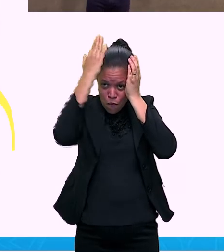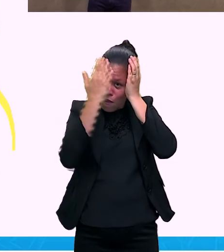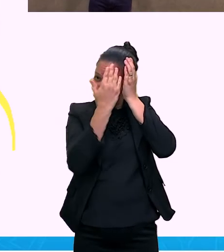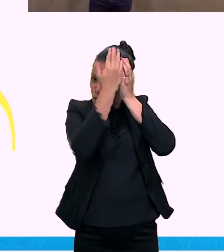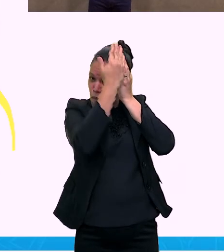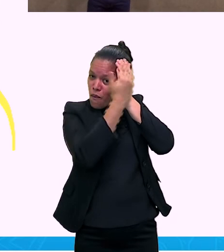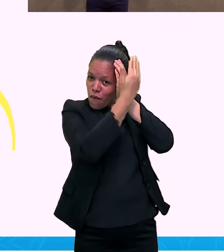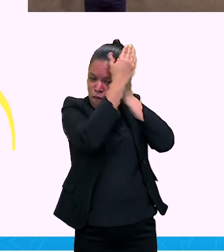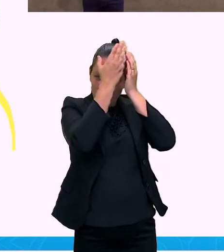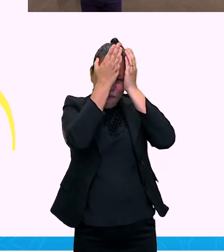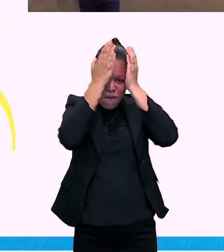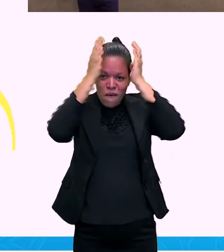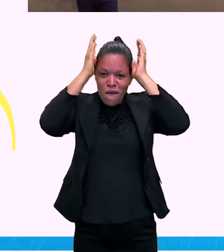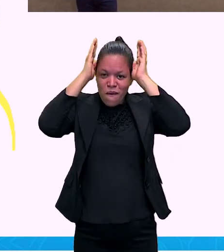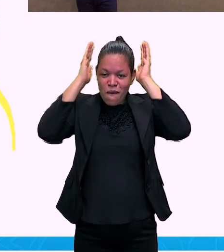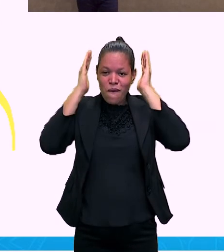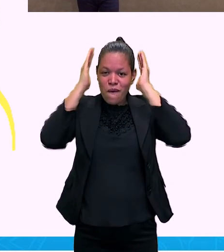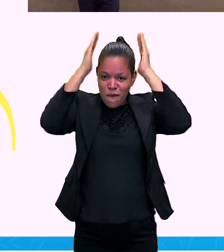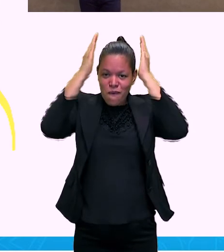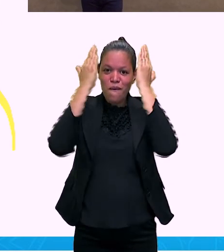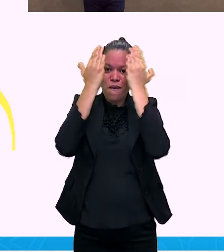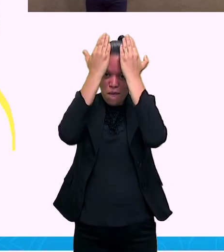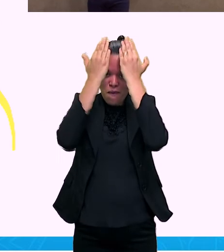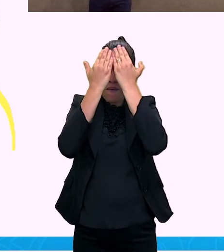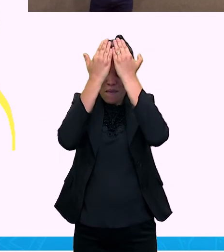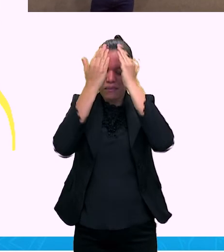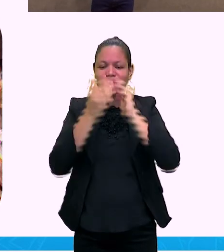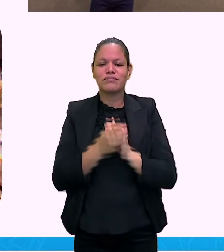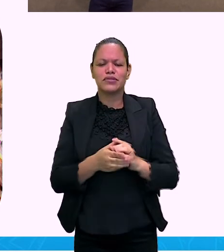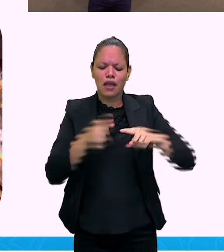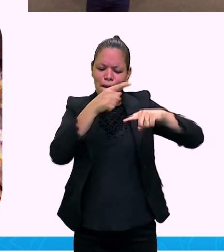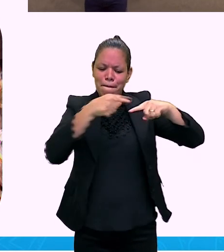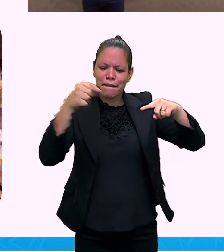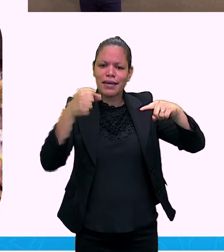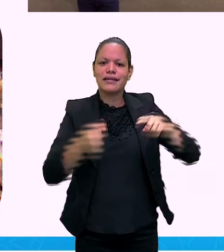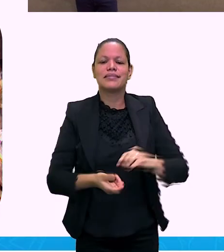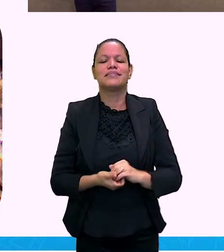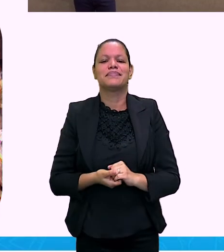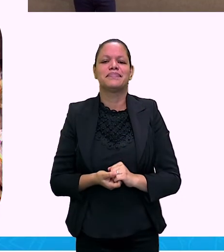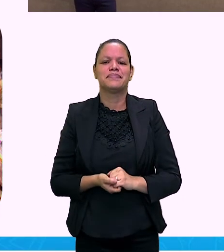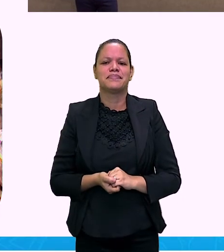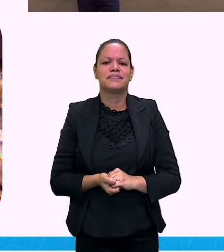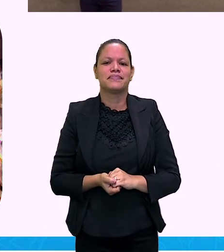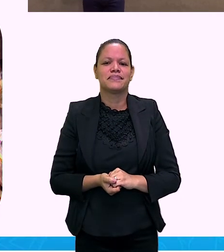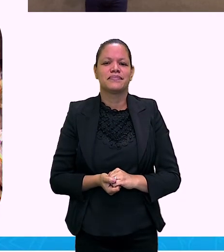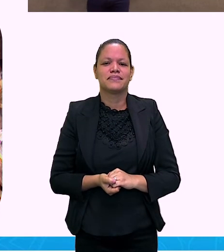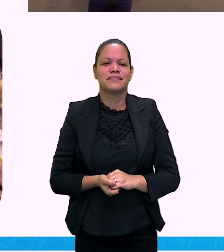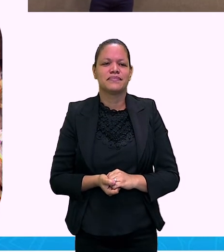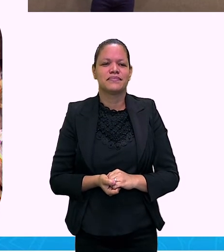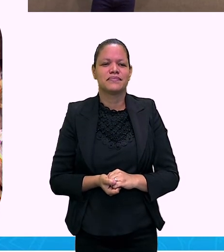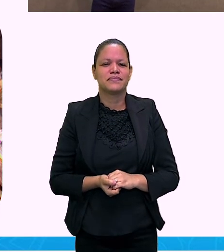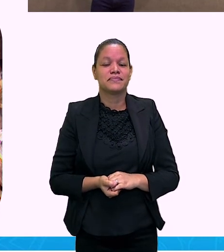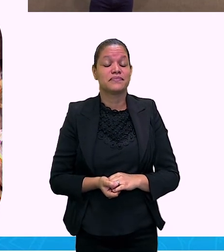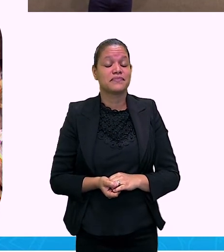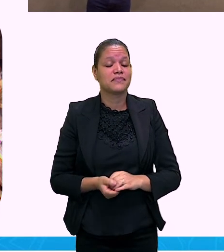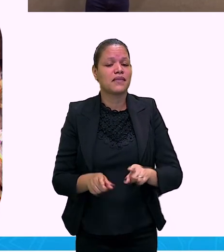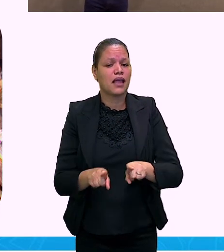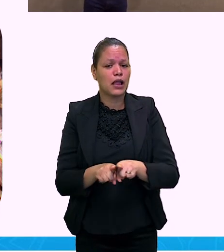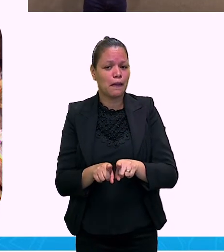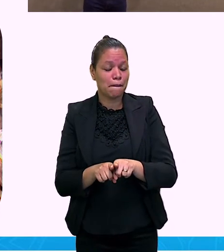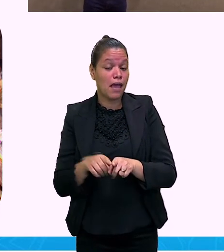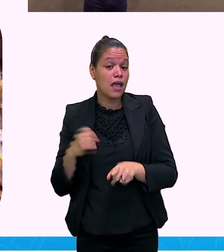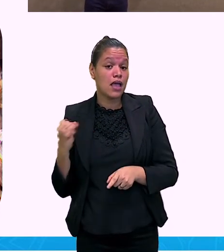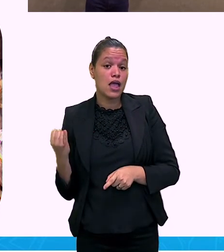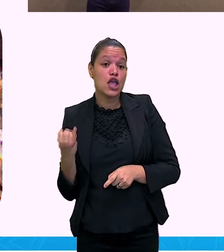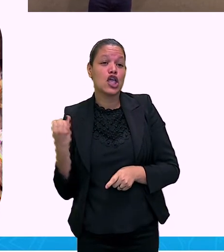adereço, né, colocado na cabeça feito de penas. Um ponto muito importante, né, em